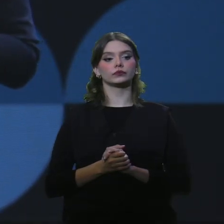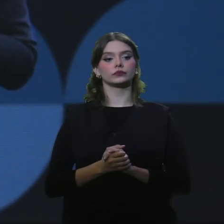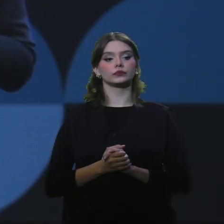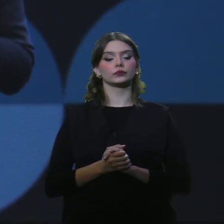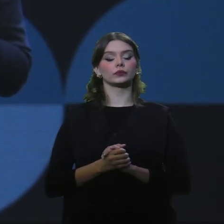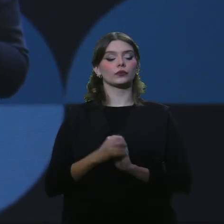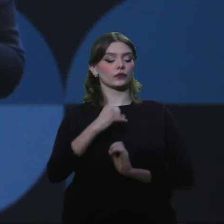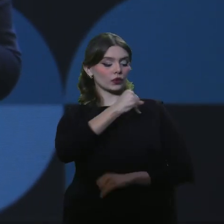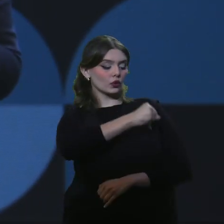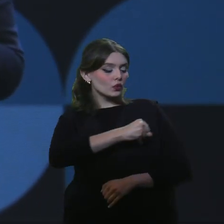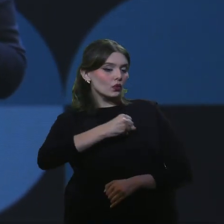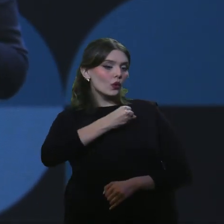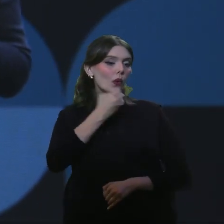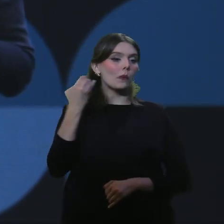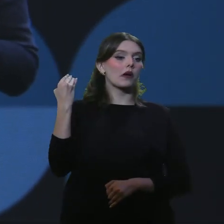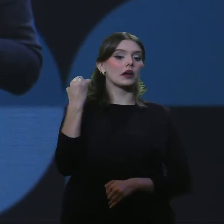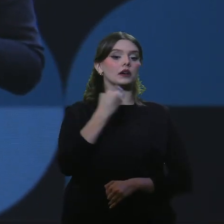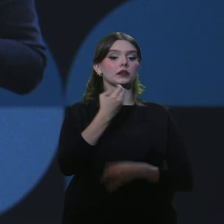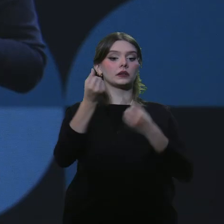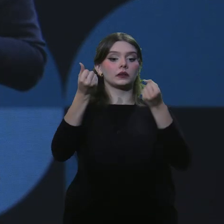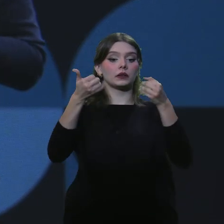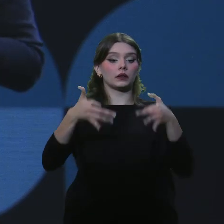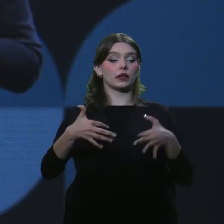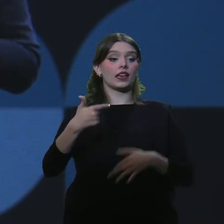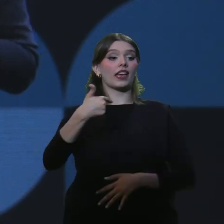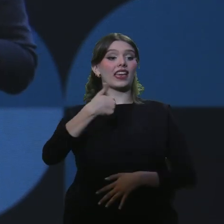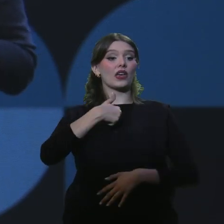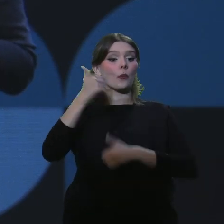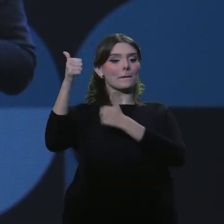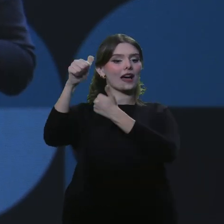João Batista vai dizer: eu batizo com água